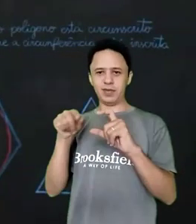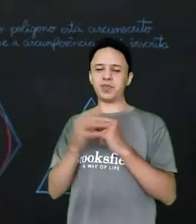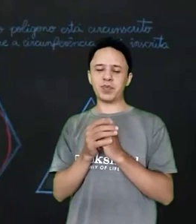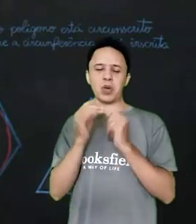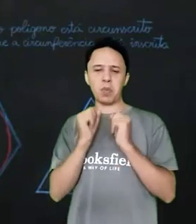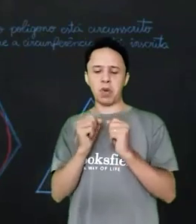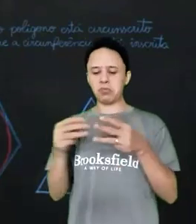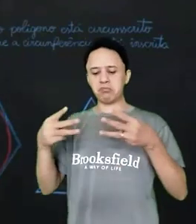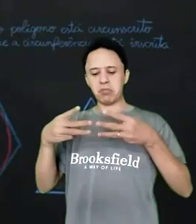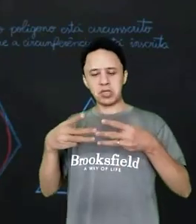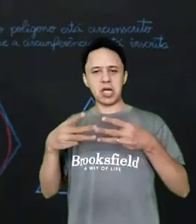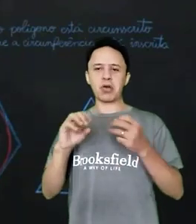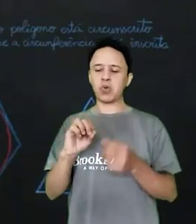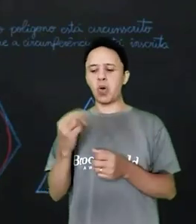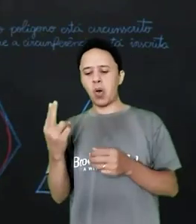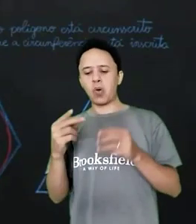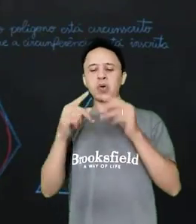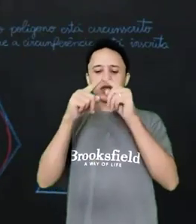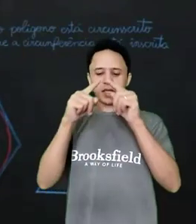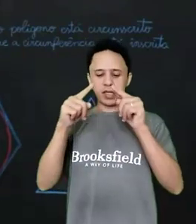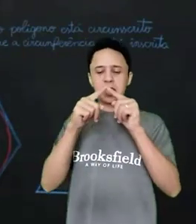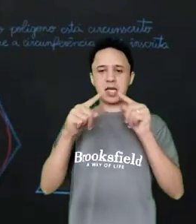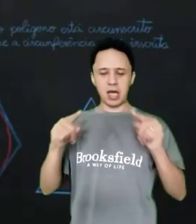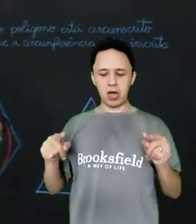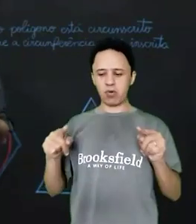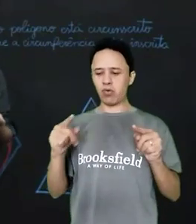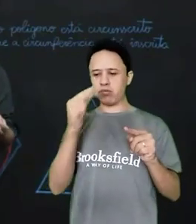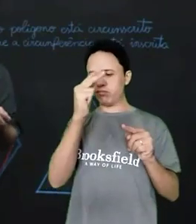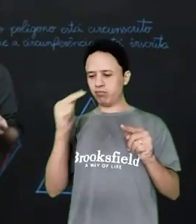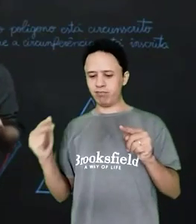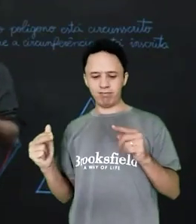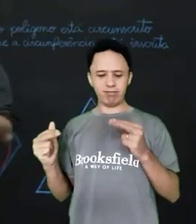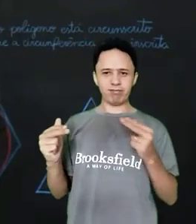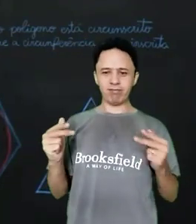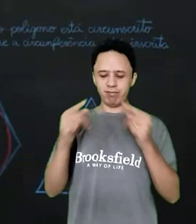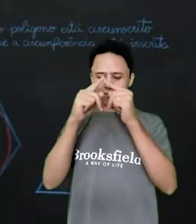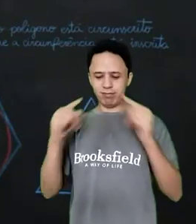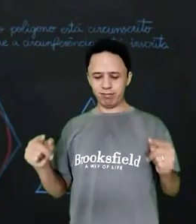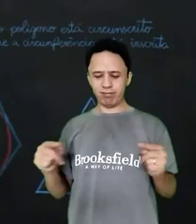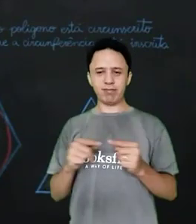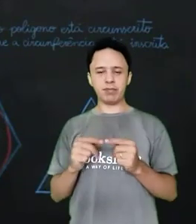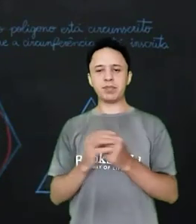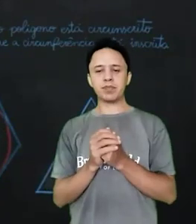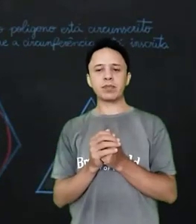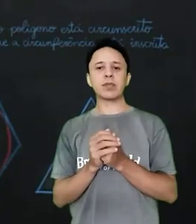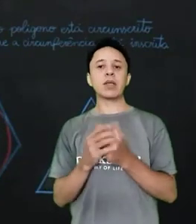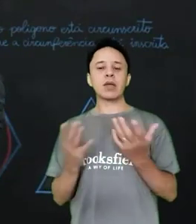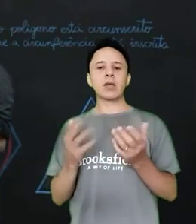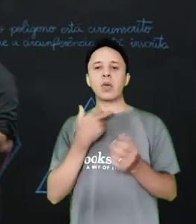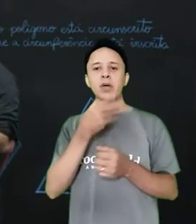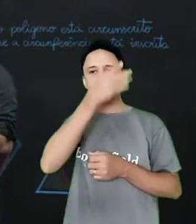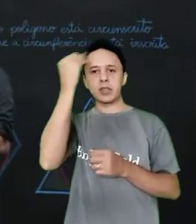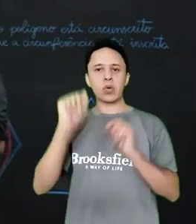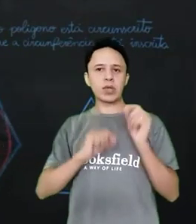seja ele um hexágono, seja ele um triângulo equilátero ou qualquer outro tipo de polígono, tá? Agora não se esqueçam que, em